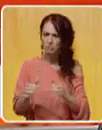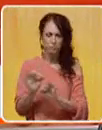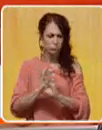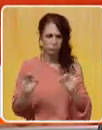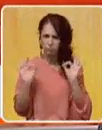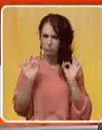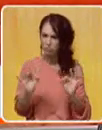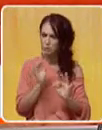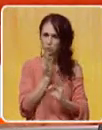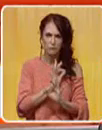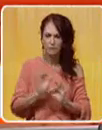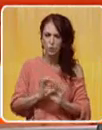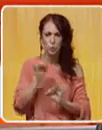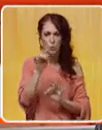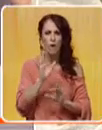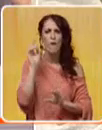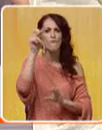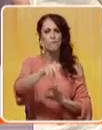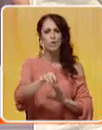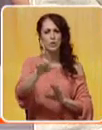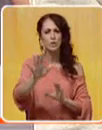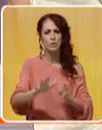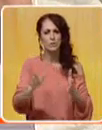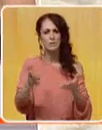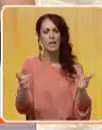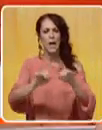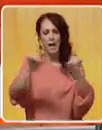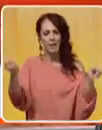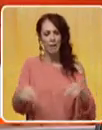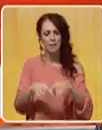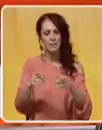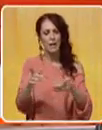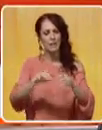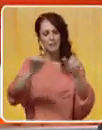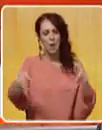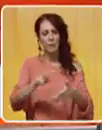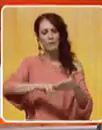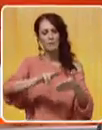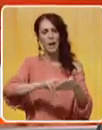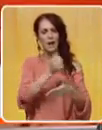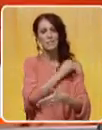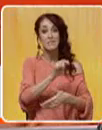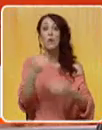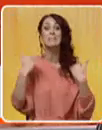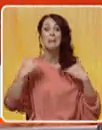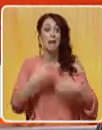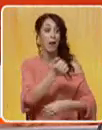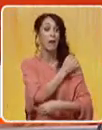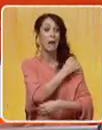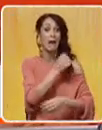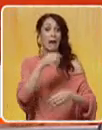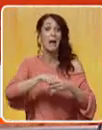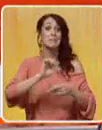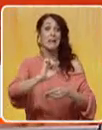salões fantásticos chegaste a ir a algum salão literário em casa dela sim sim muitos e era lá que nós ensinávamos a peça com o